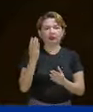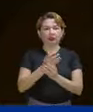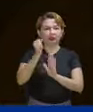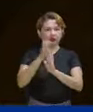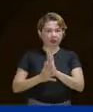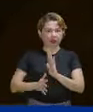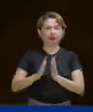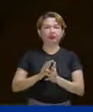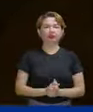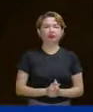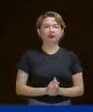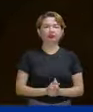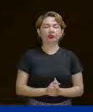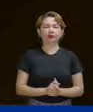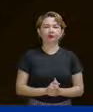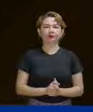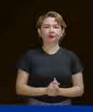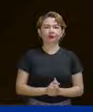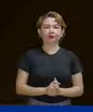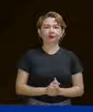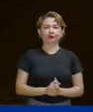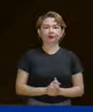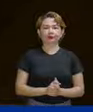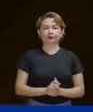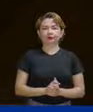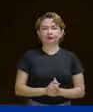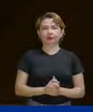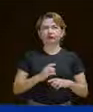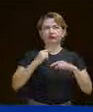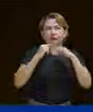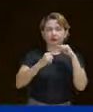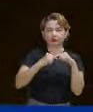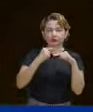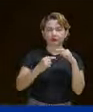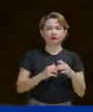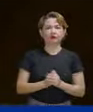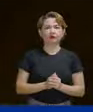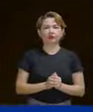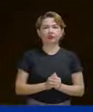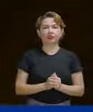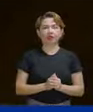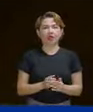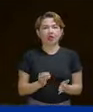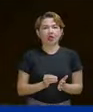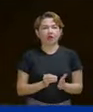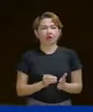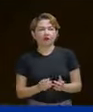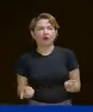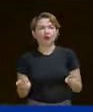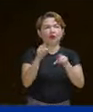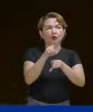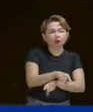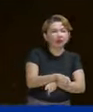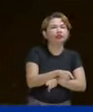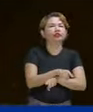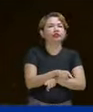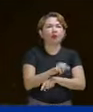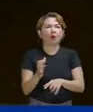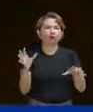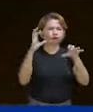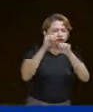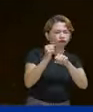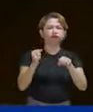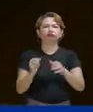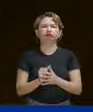de declaração, ainda que para fins de pré-questionamento, pressupõe a existência de omissão, contradição ou obscuridade